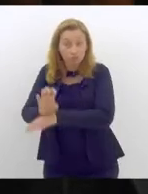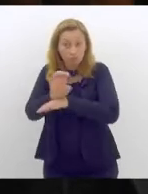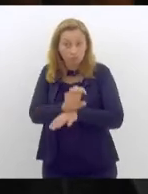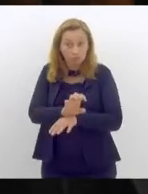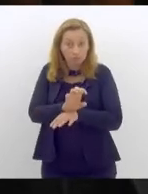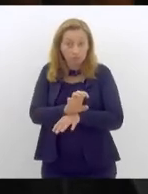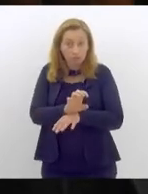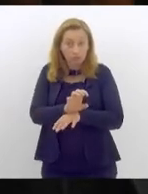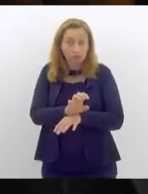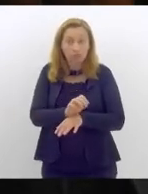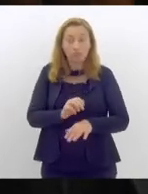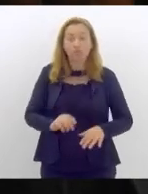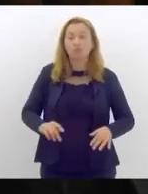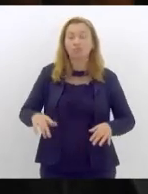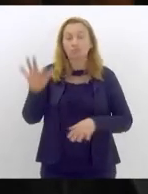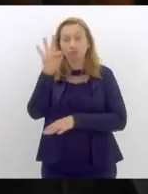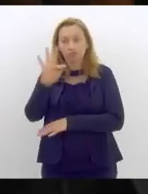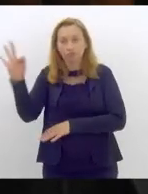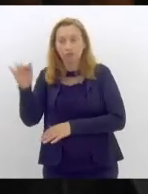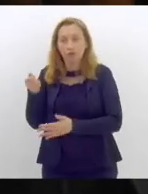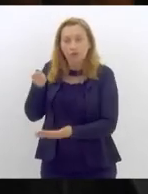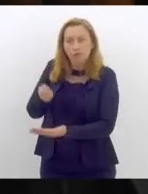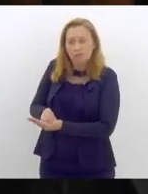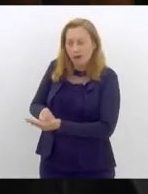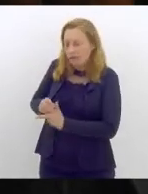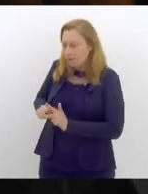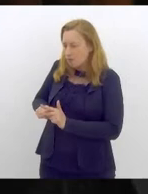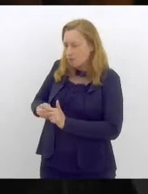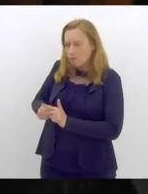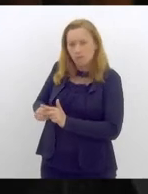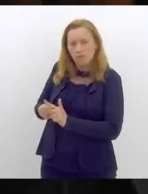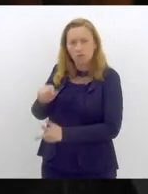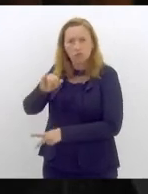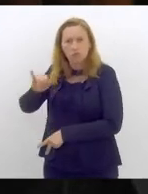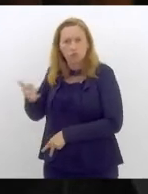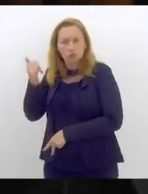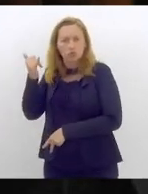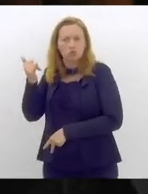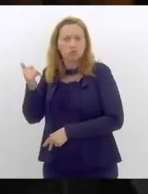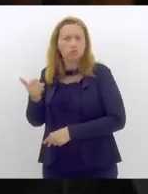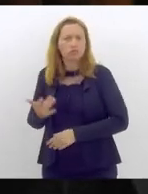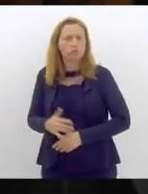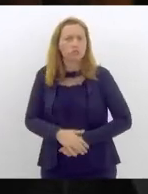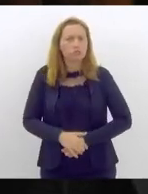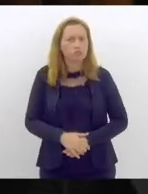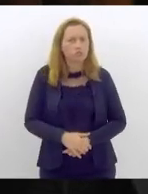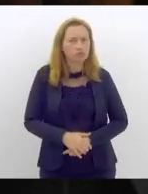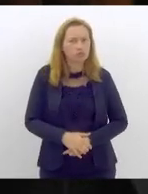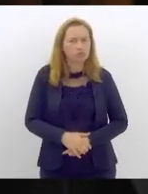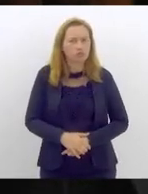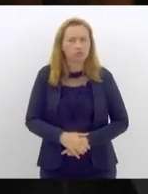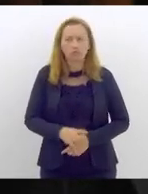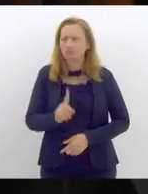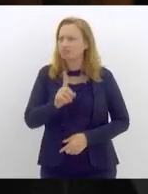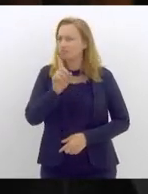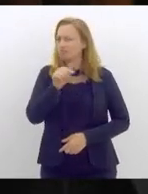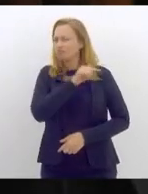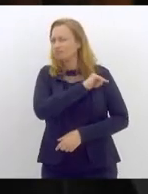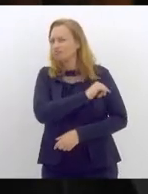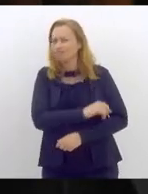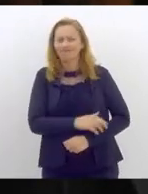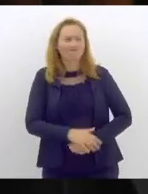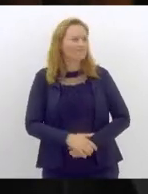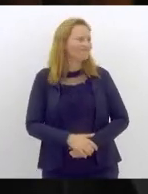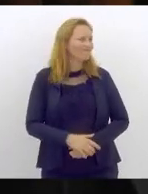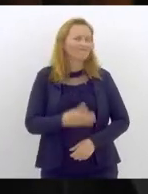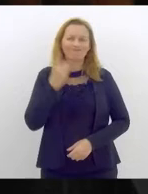pague a ela correção monetária mais juros Mas não é isso